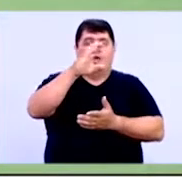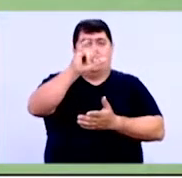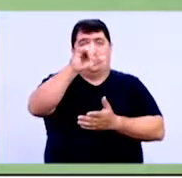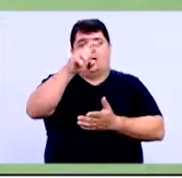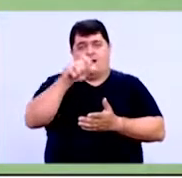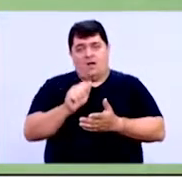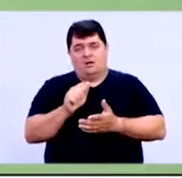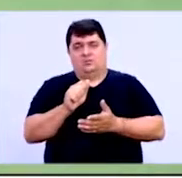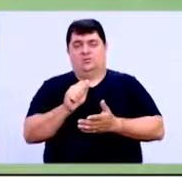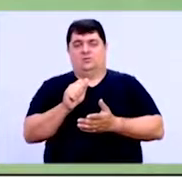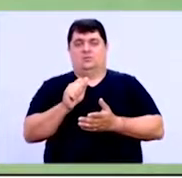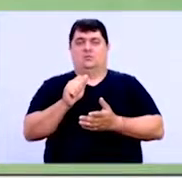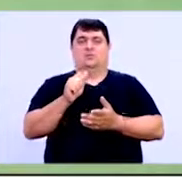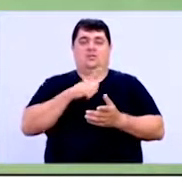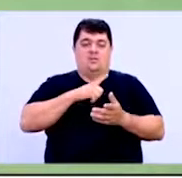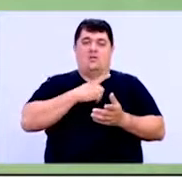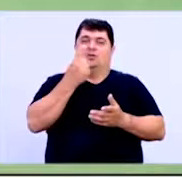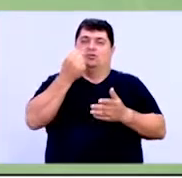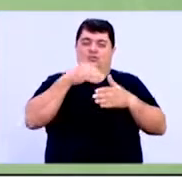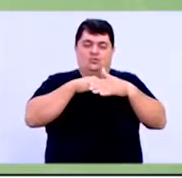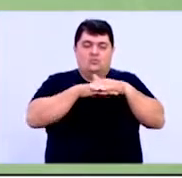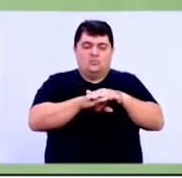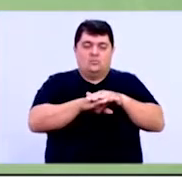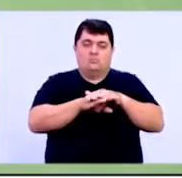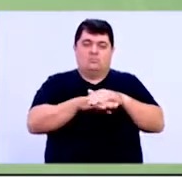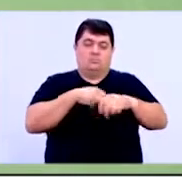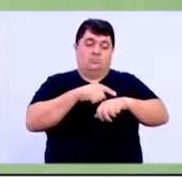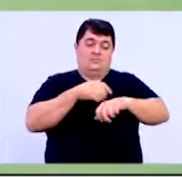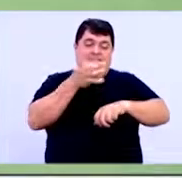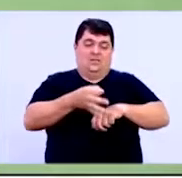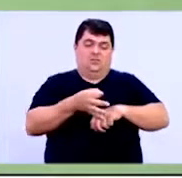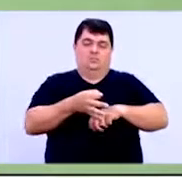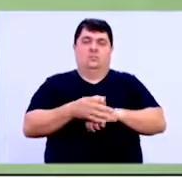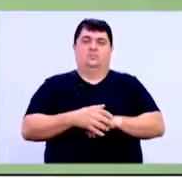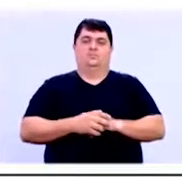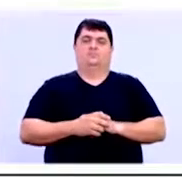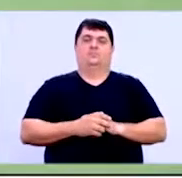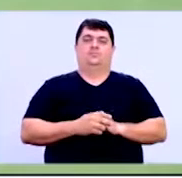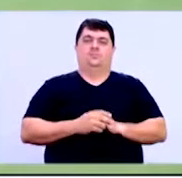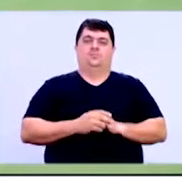ou o volume de dinheiro que a empresa tem no espaço de tempo.